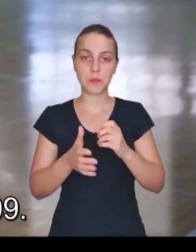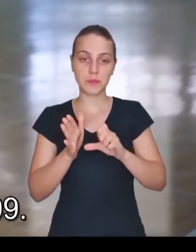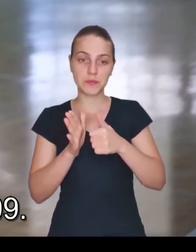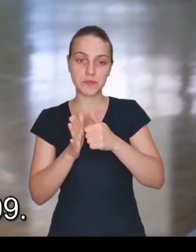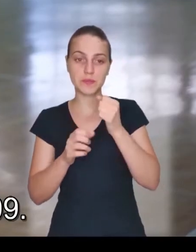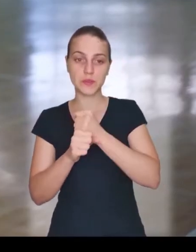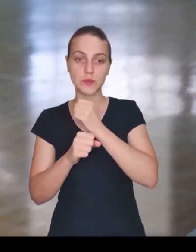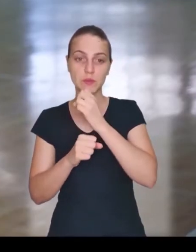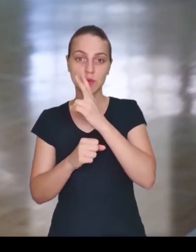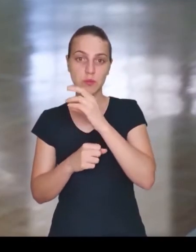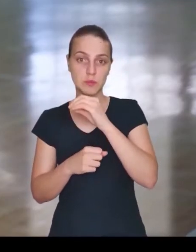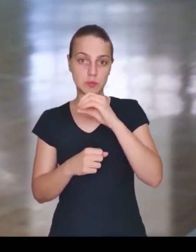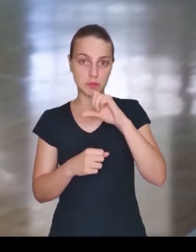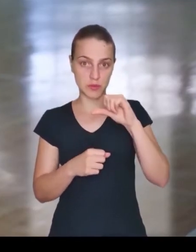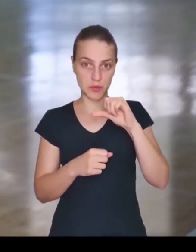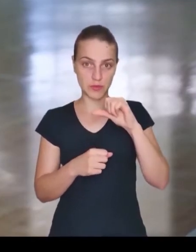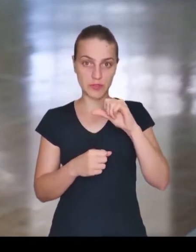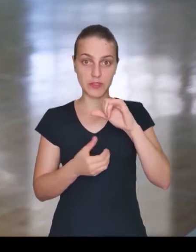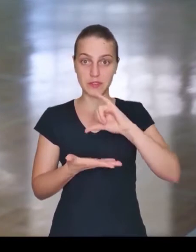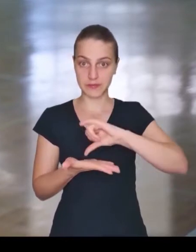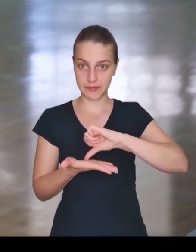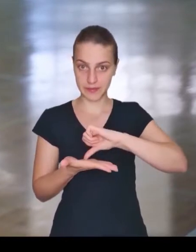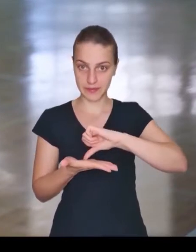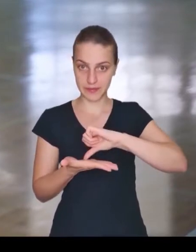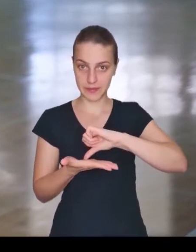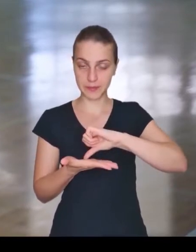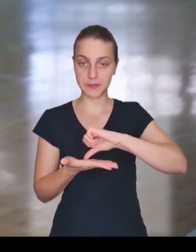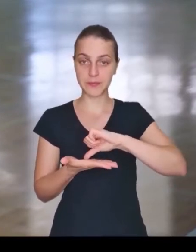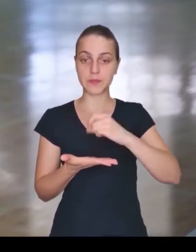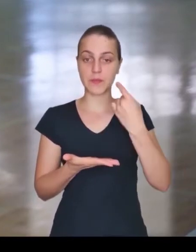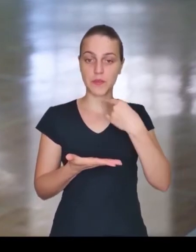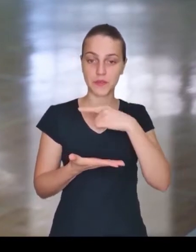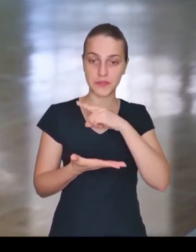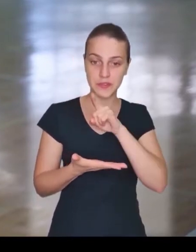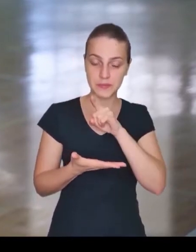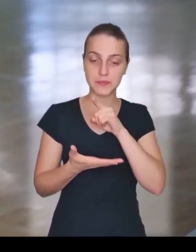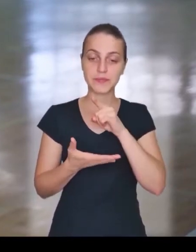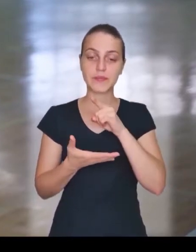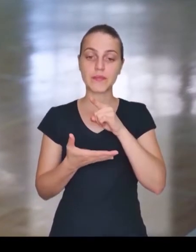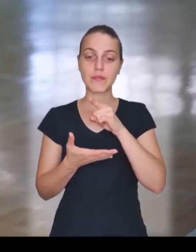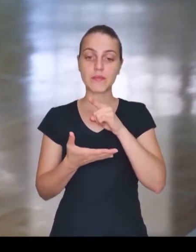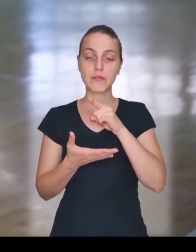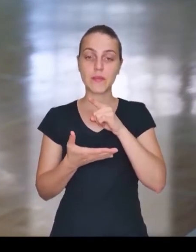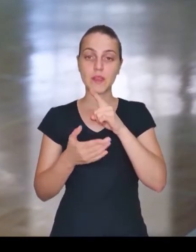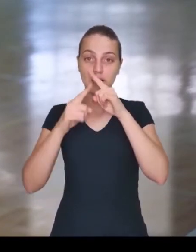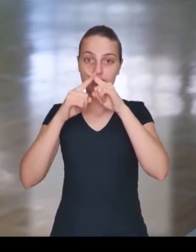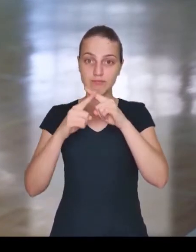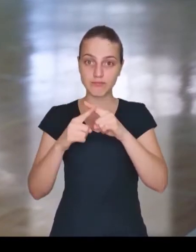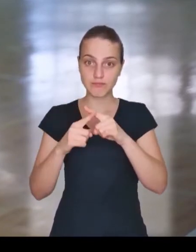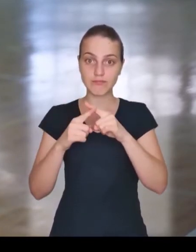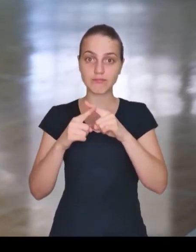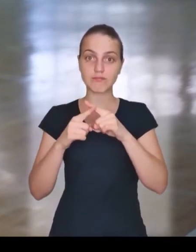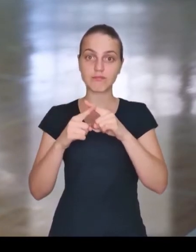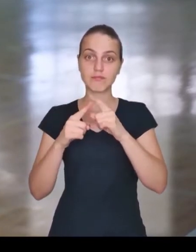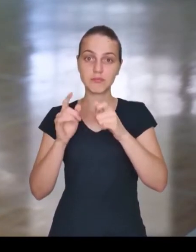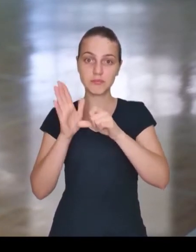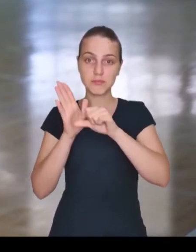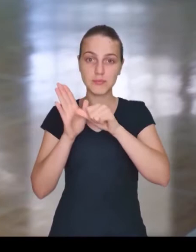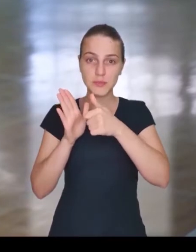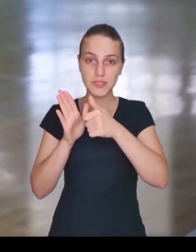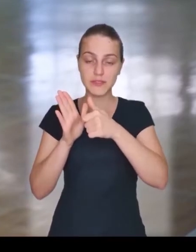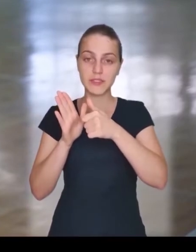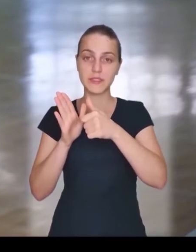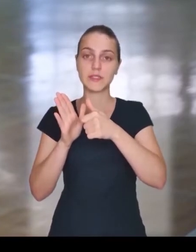em 2009, que eu fui para o Mundial no Irã, com a seleção sub-23, e foi daí que eu comecei a me